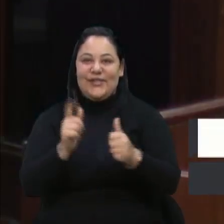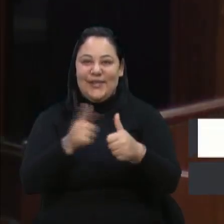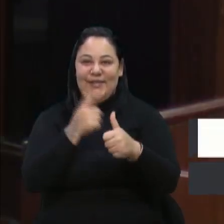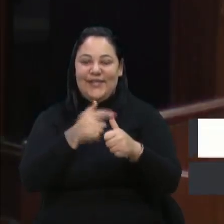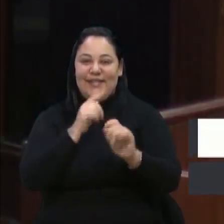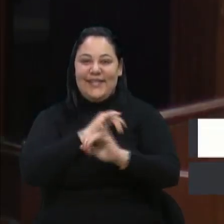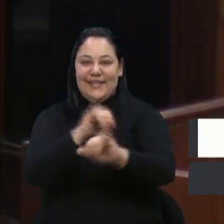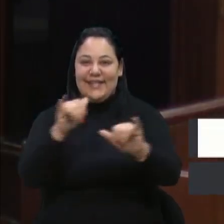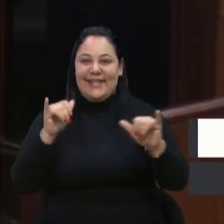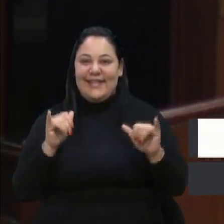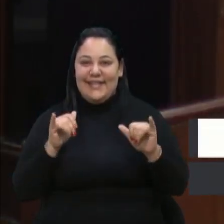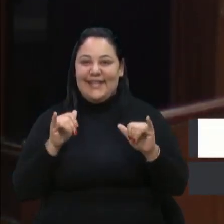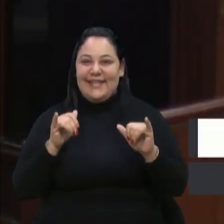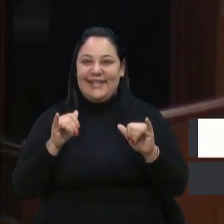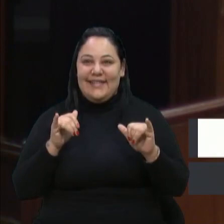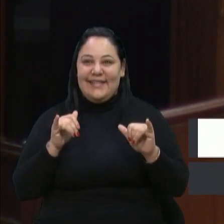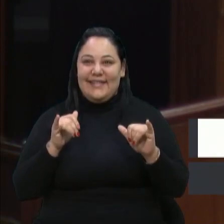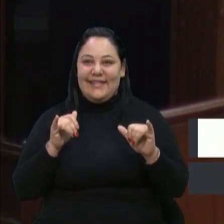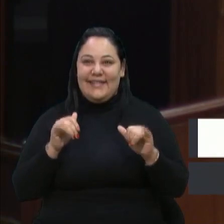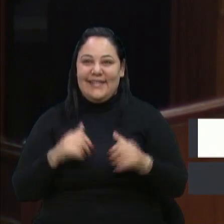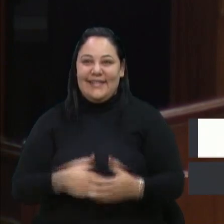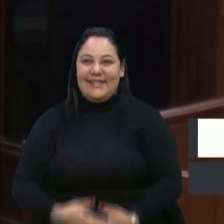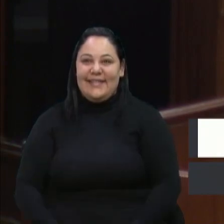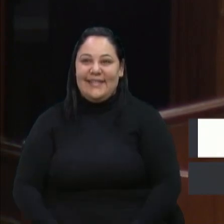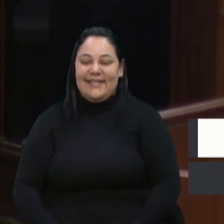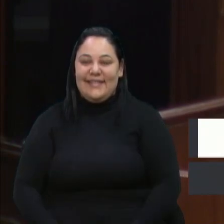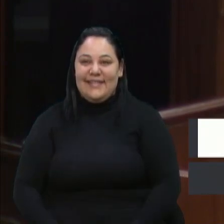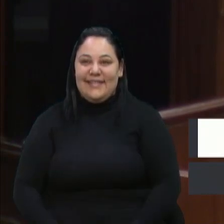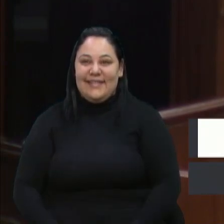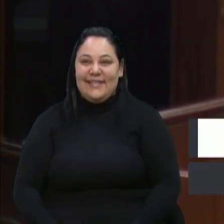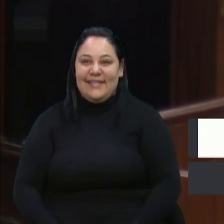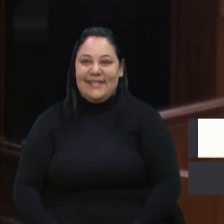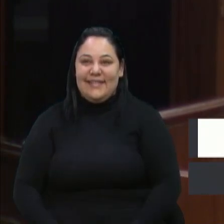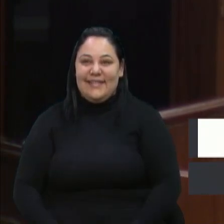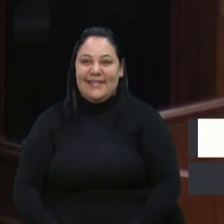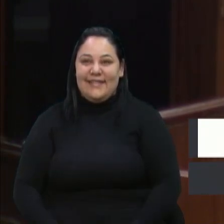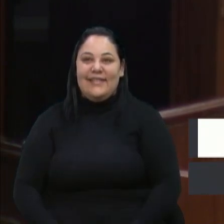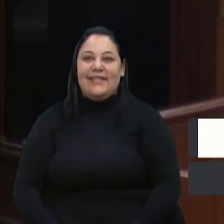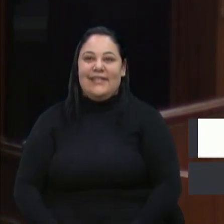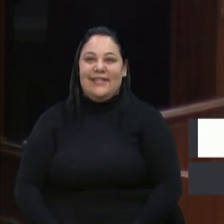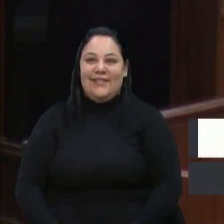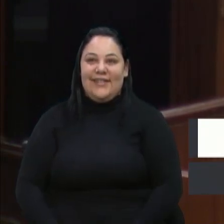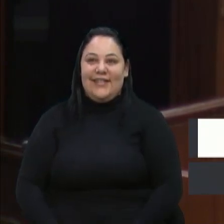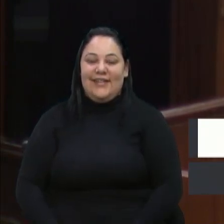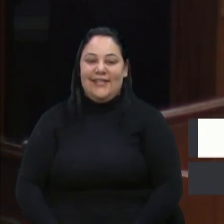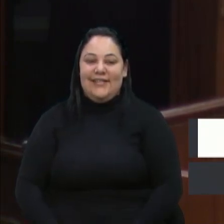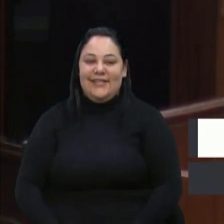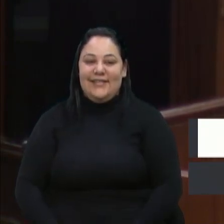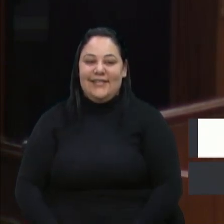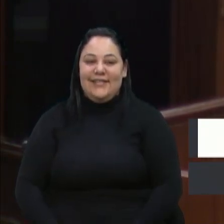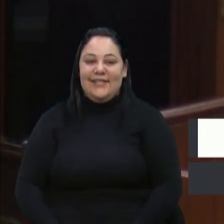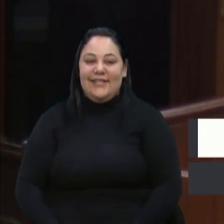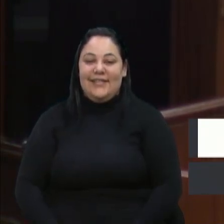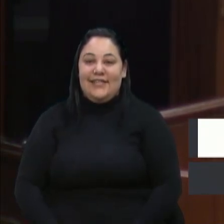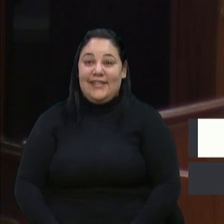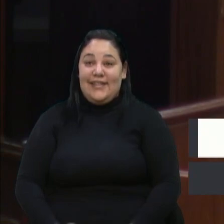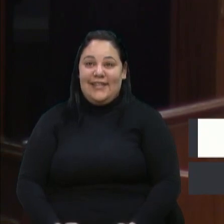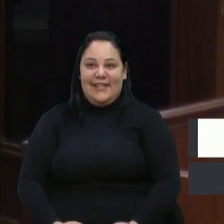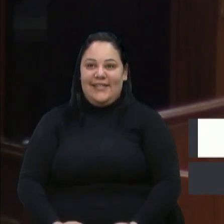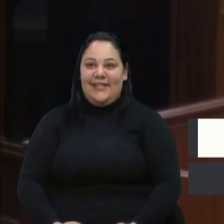campanha, já estavam na 5ª eleição. E... Parabéns, ó. Parabéns. Obrigado, Dani, obrigado. 15